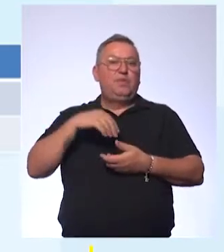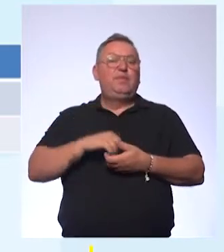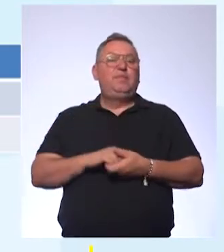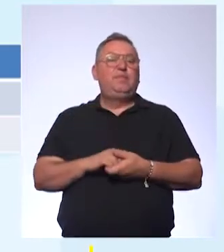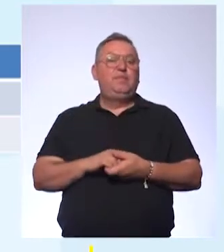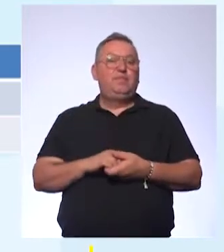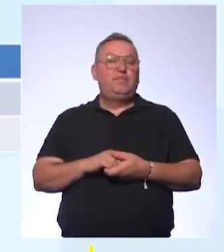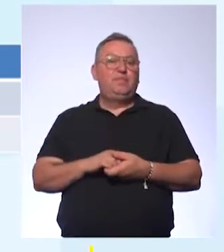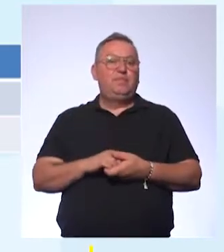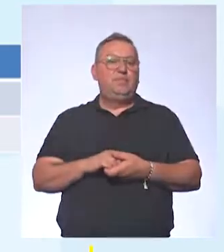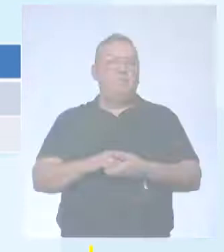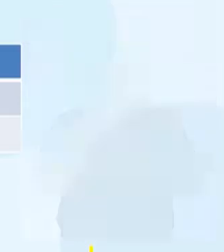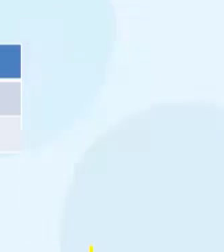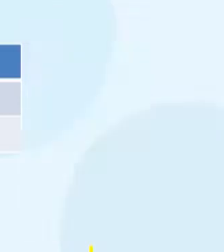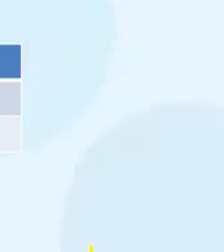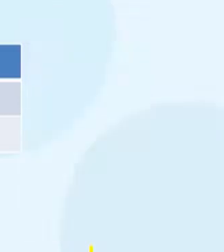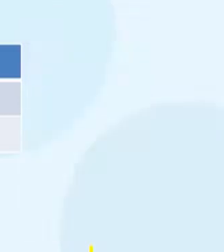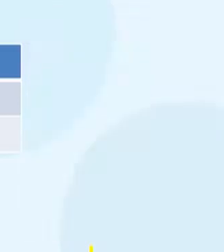minutinhos.